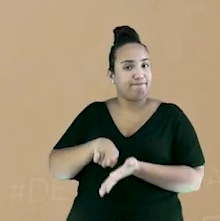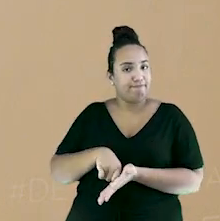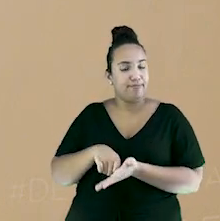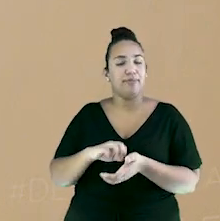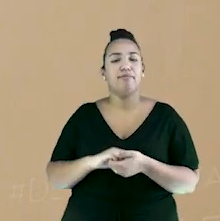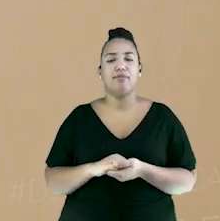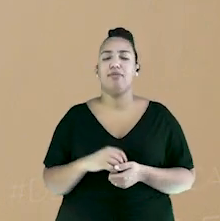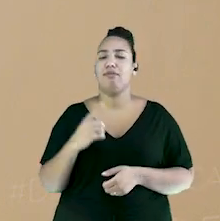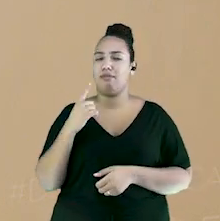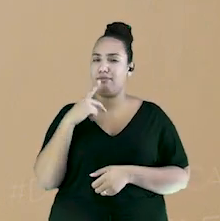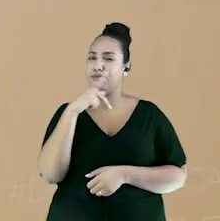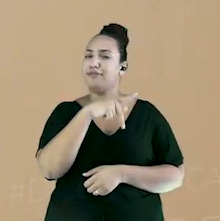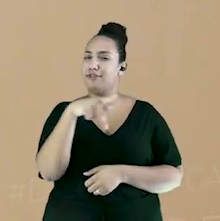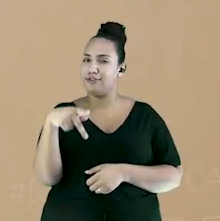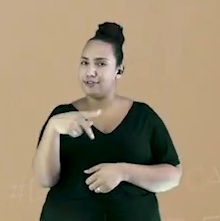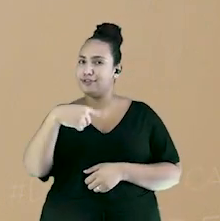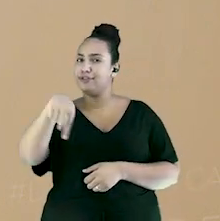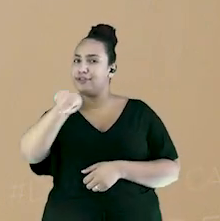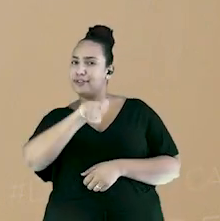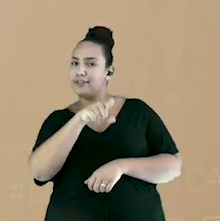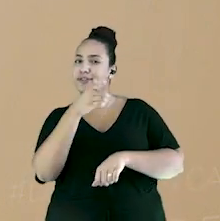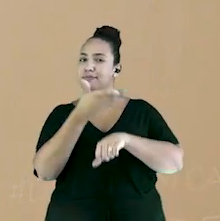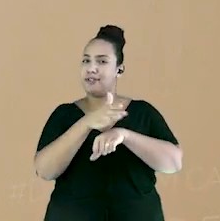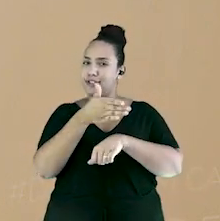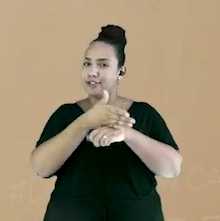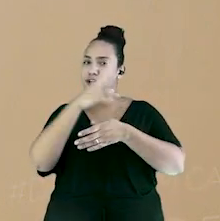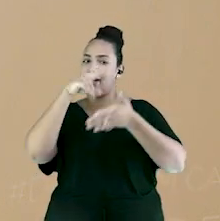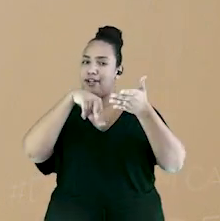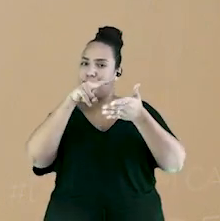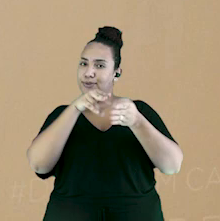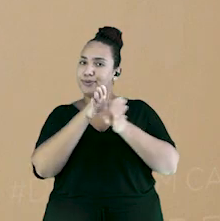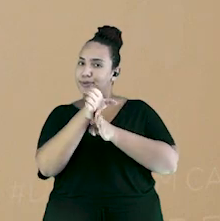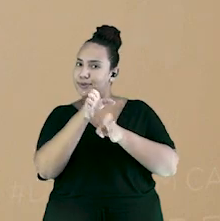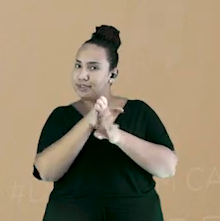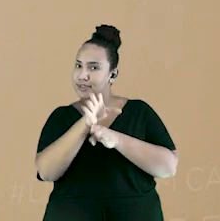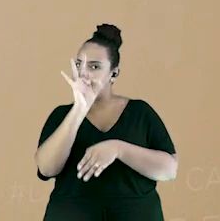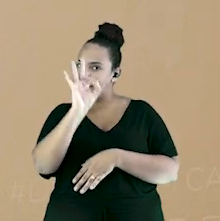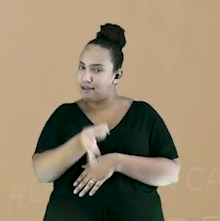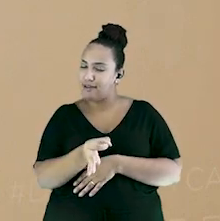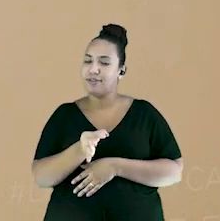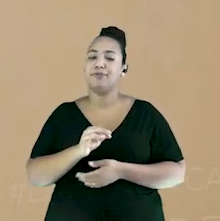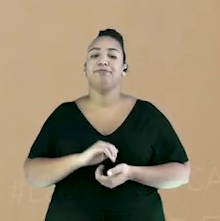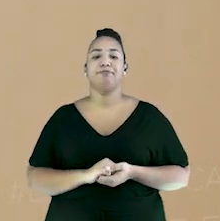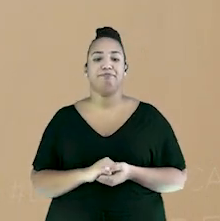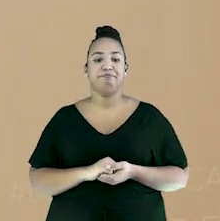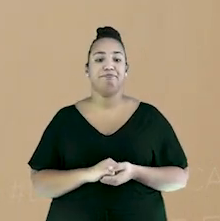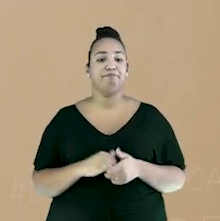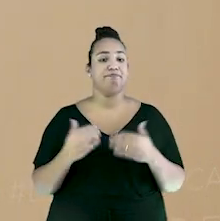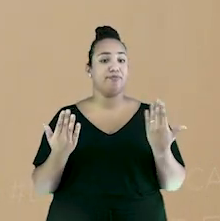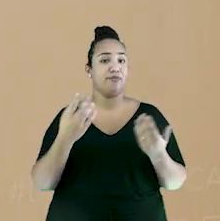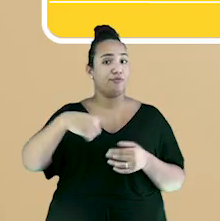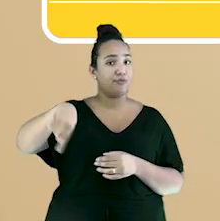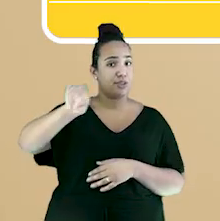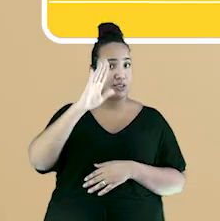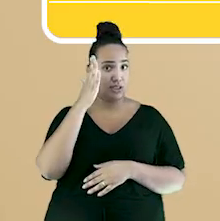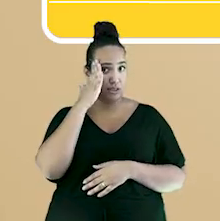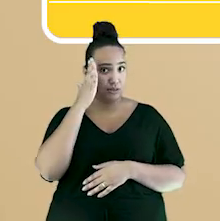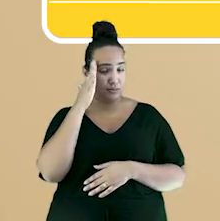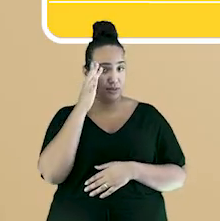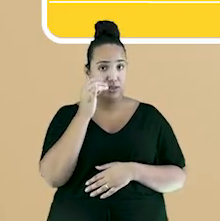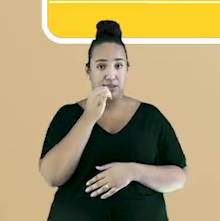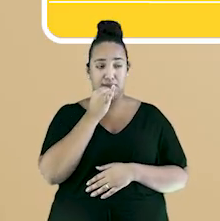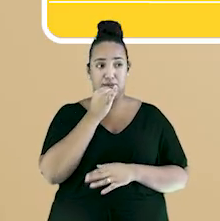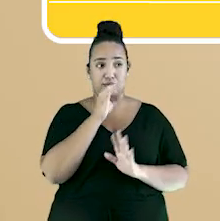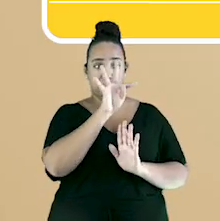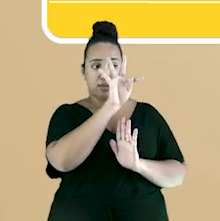crítico. Aposto que os seus professores sempre recomendam que vocês pratiquem a leitura para aumentar seus conhecimentos, não é mesmo? Sabiam que